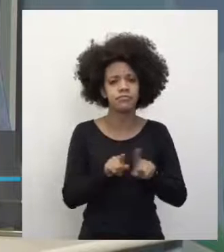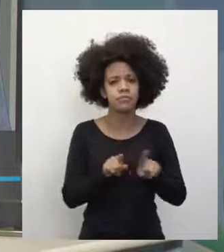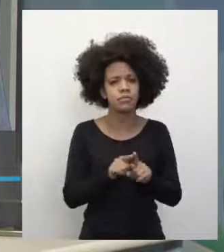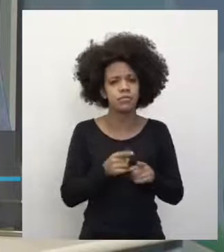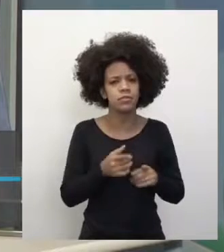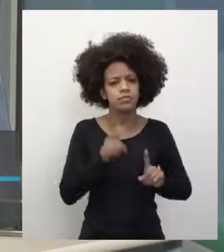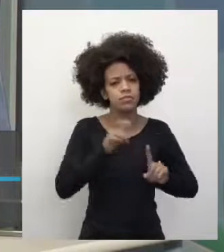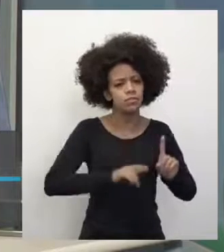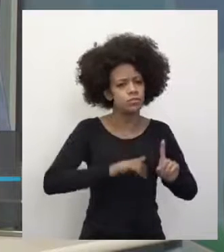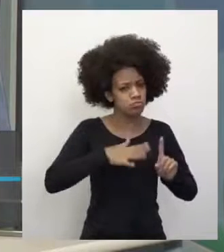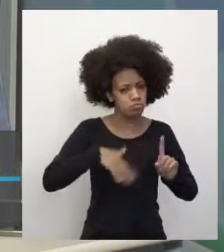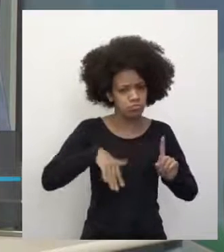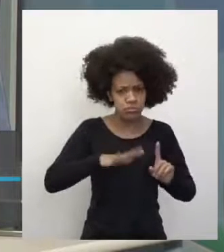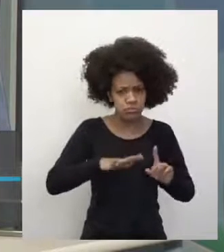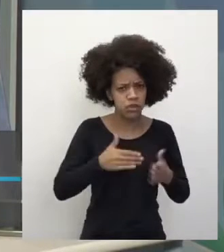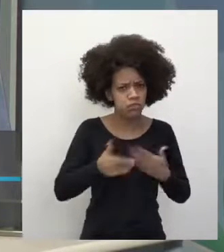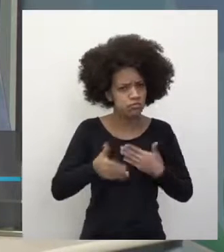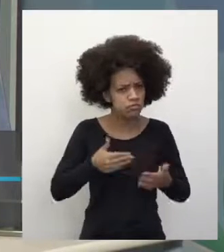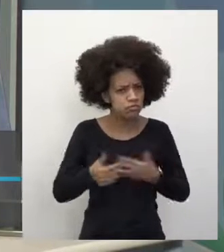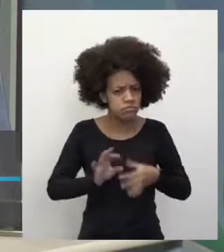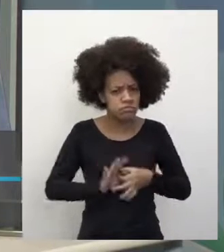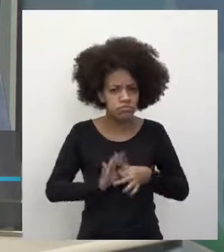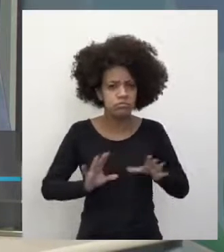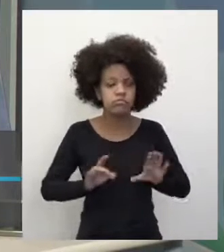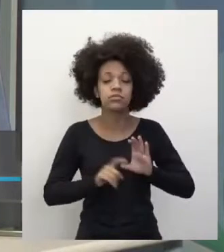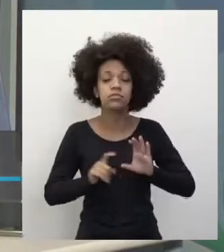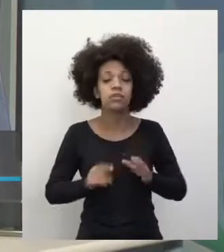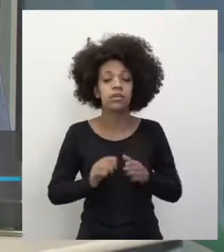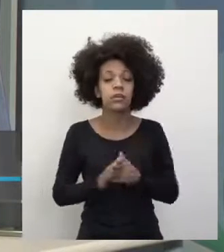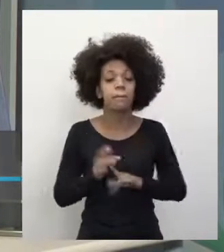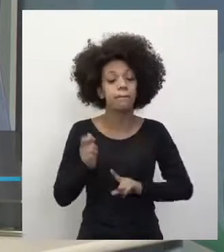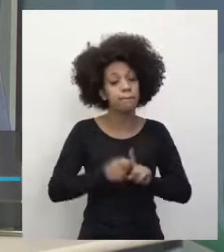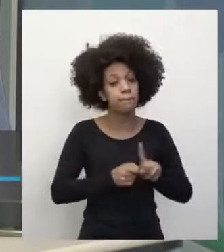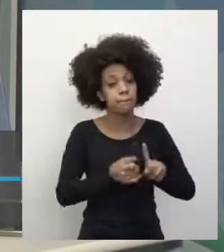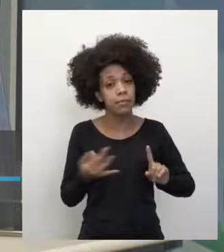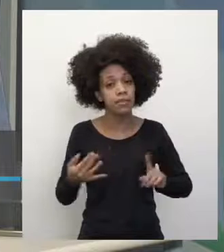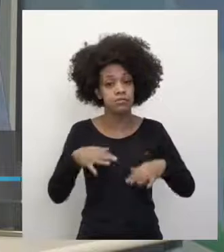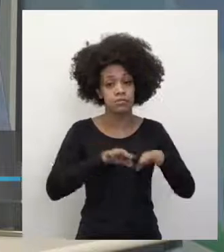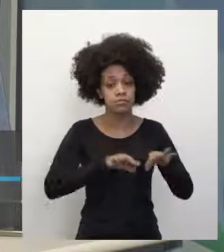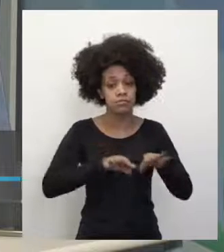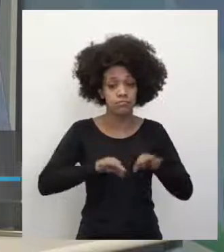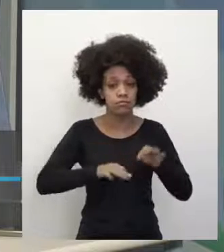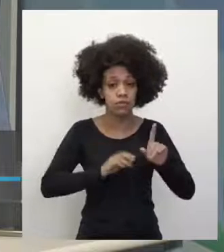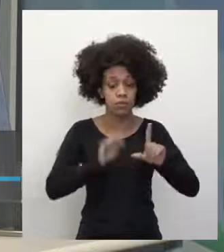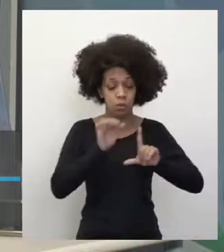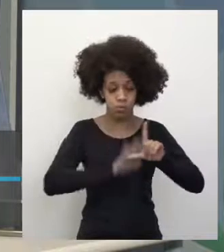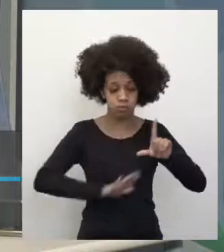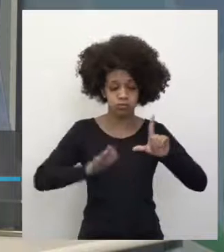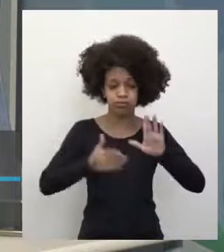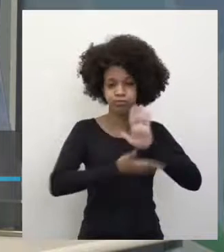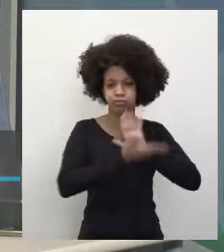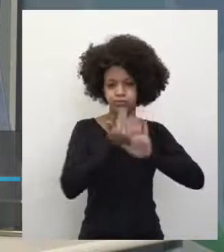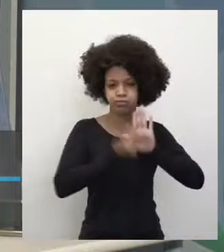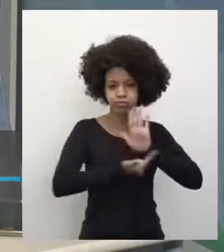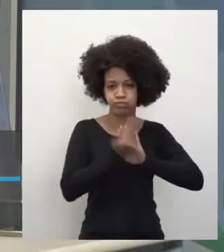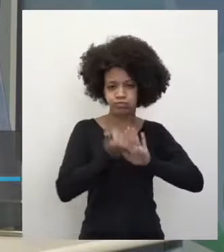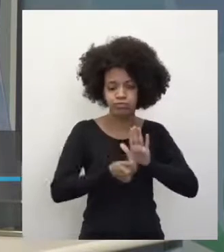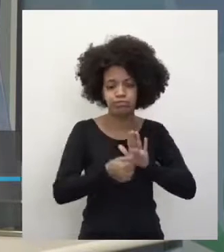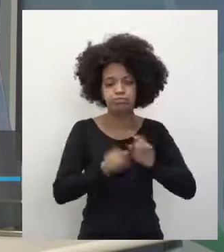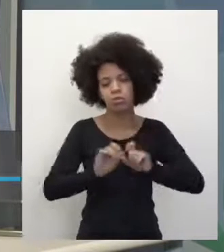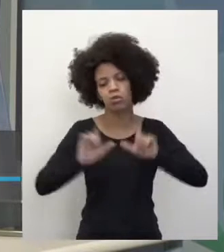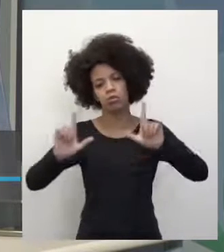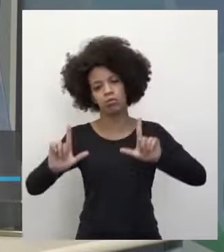artista de modo geral, né? O artista ele ficava durante meses produzindo às vezes uma pintura, um quadro, por exemplo, sendo ali,